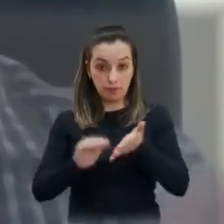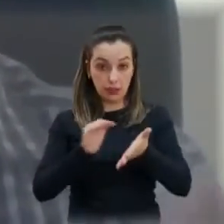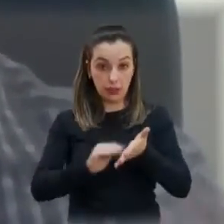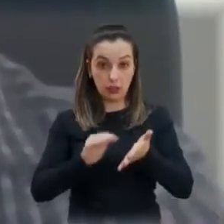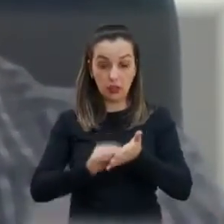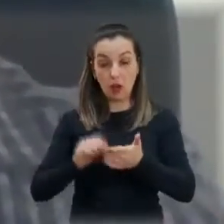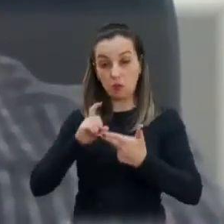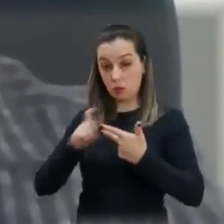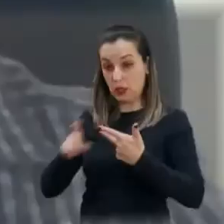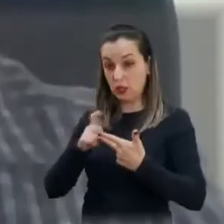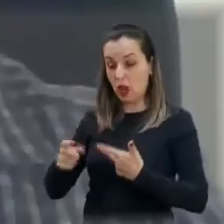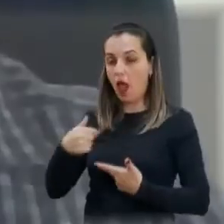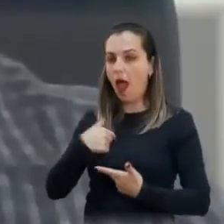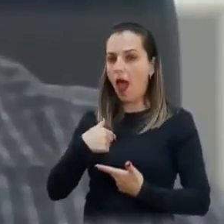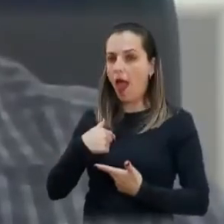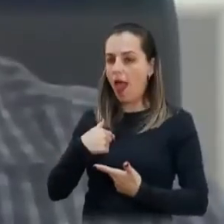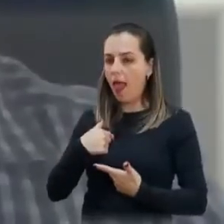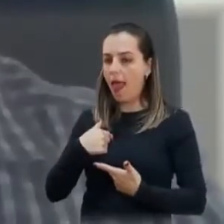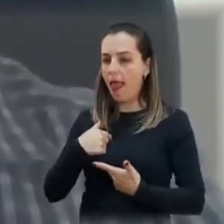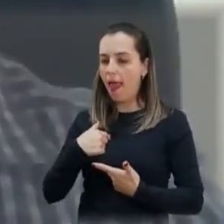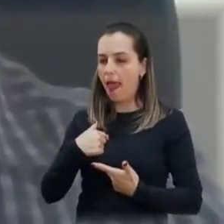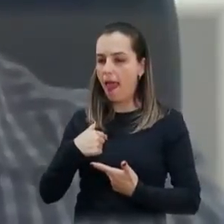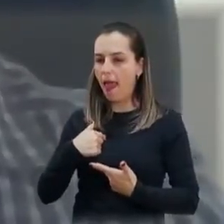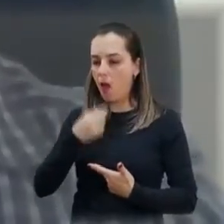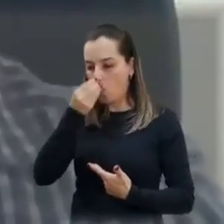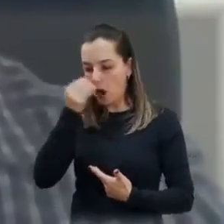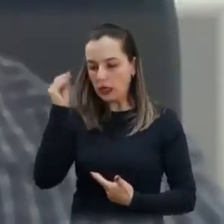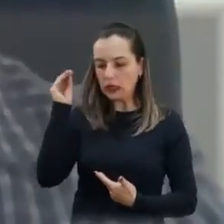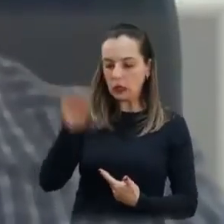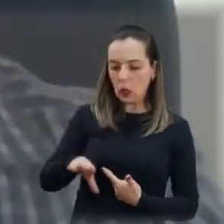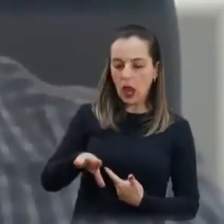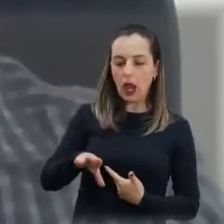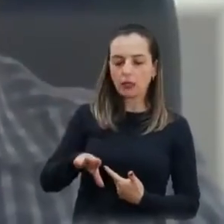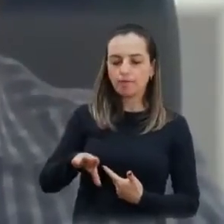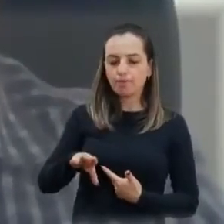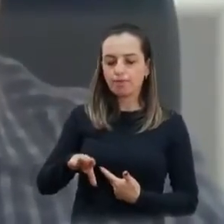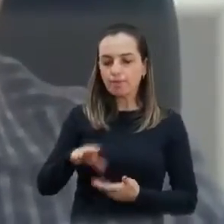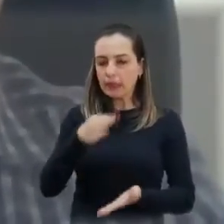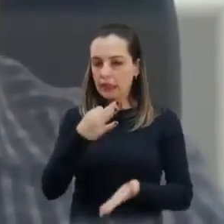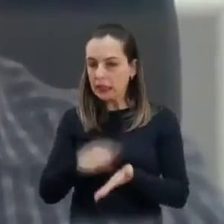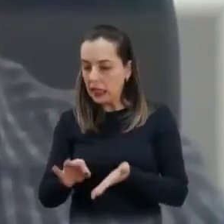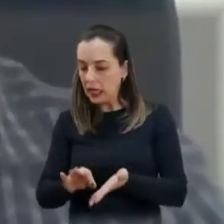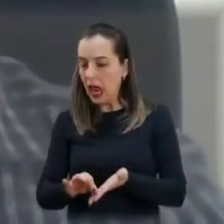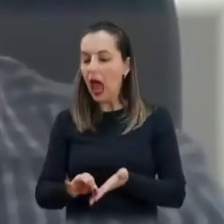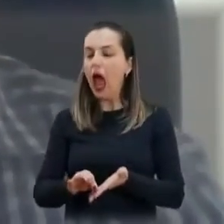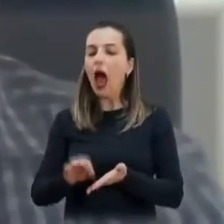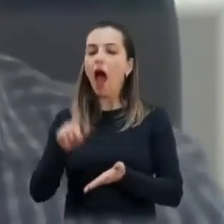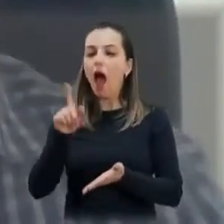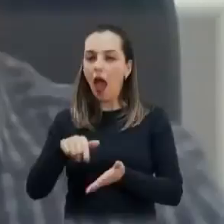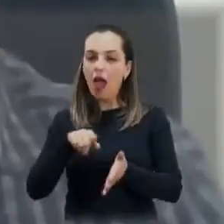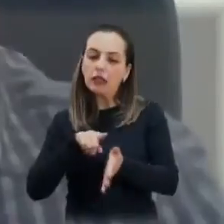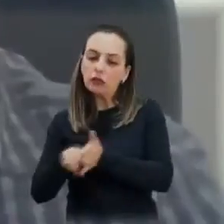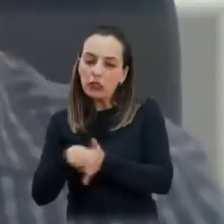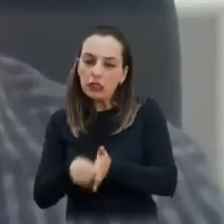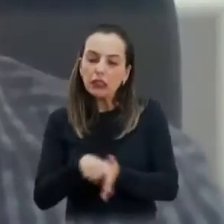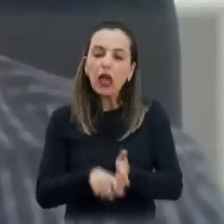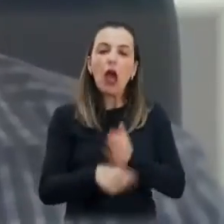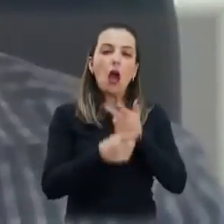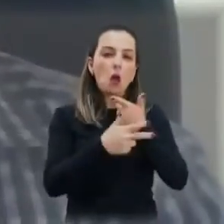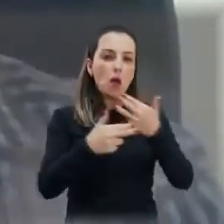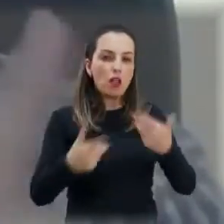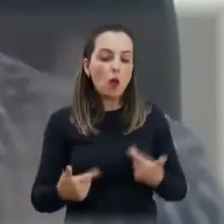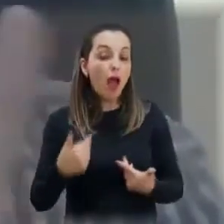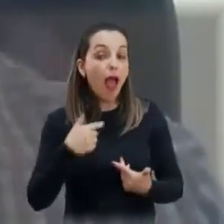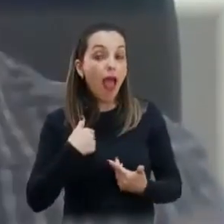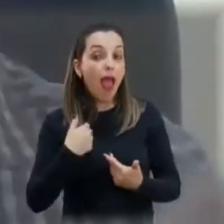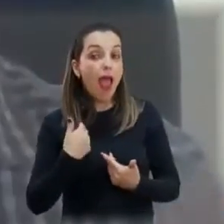executivo, jamais vão me furtar em assinar uma SEI, uma investigação, comissão especial de inquérito. É